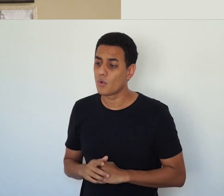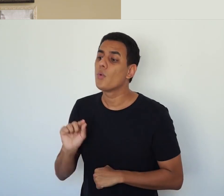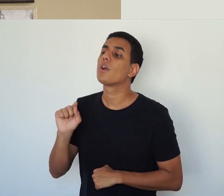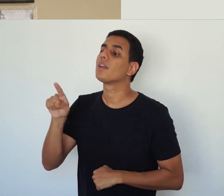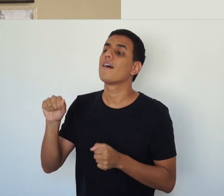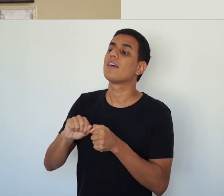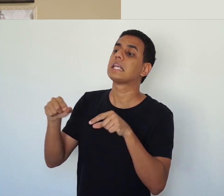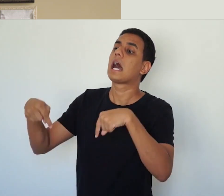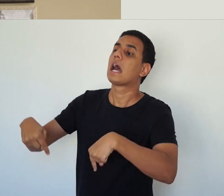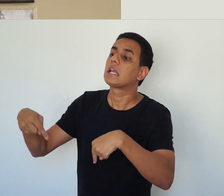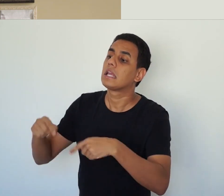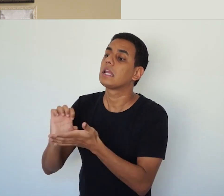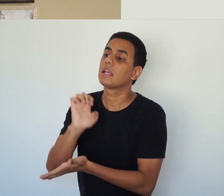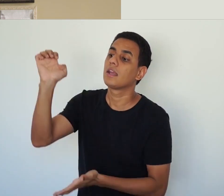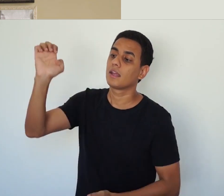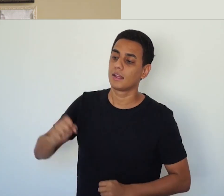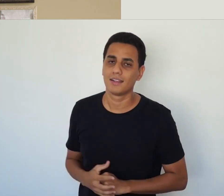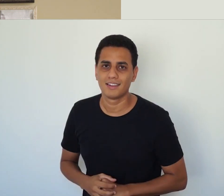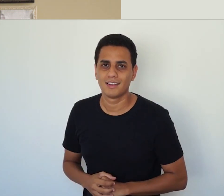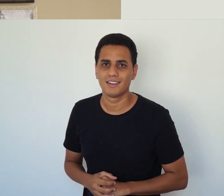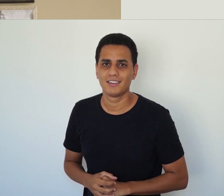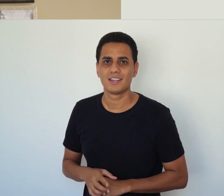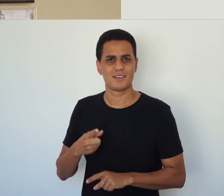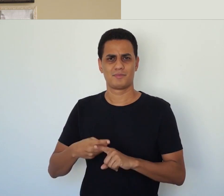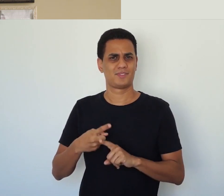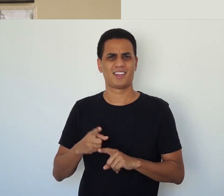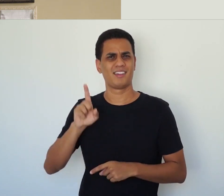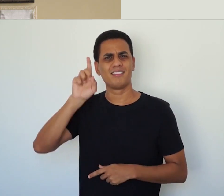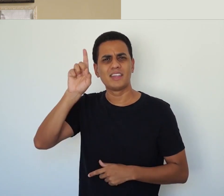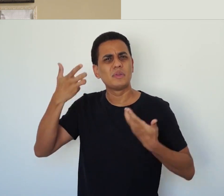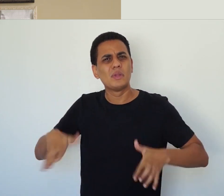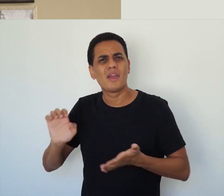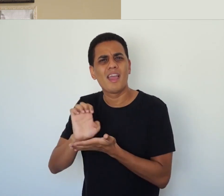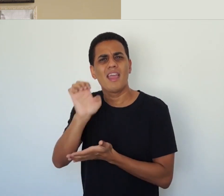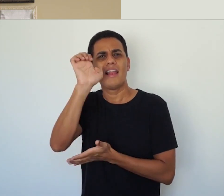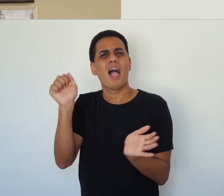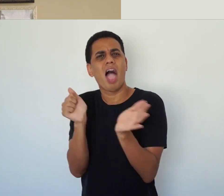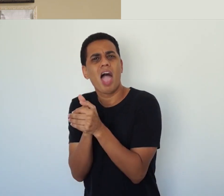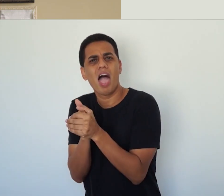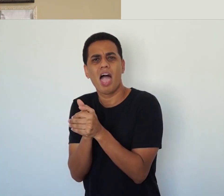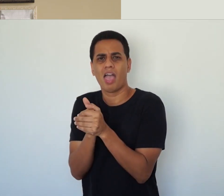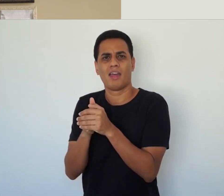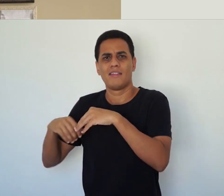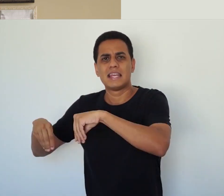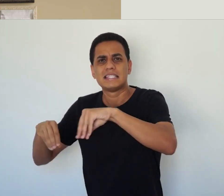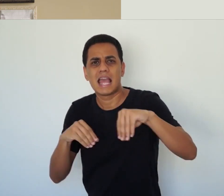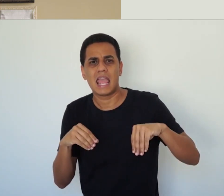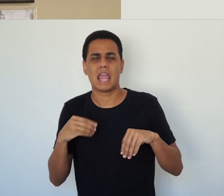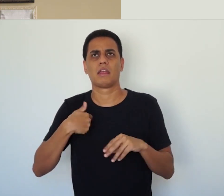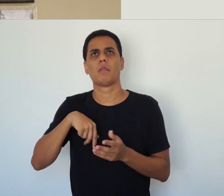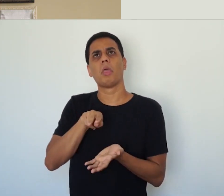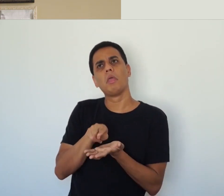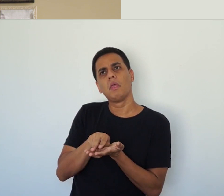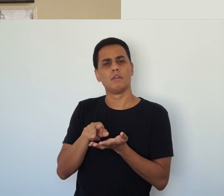A palavra do Senhor veio a ele e diz: o que você está fazendo aqui, Elias? Porque o lugar de Elias não era a caverna. O lugar